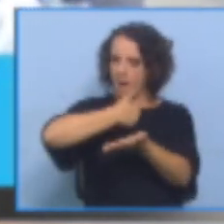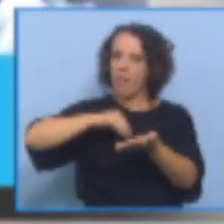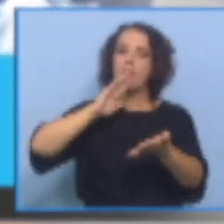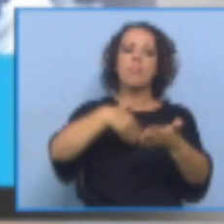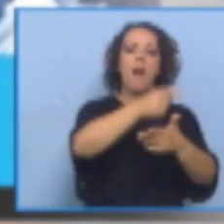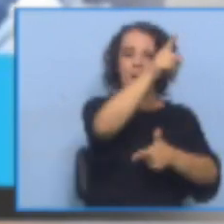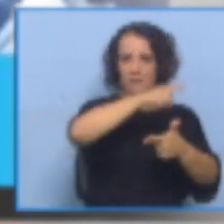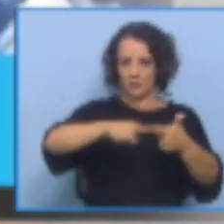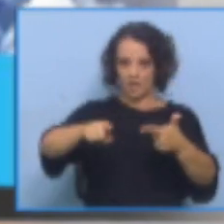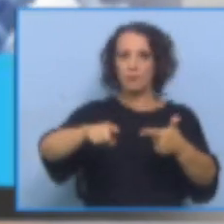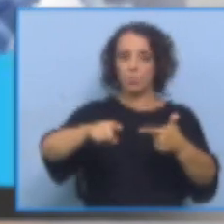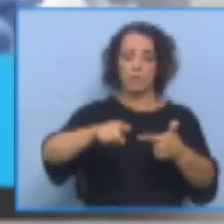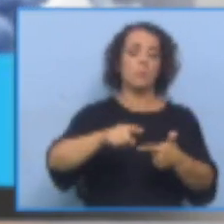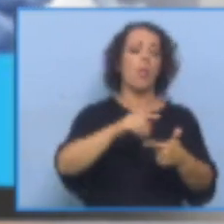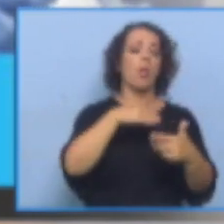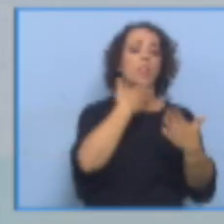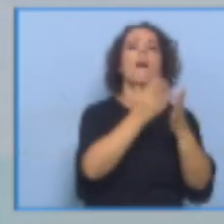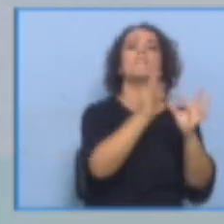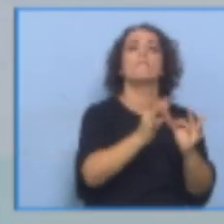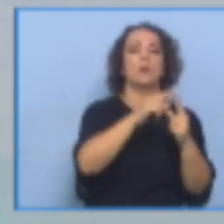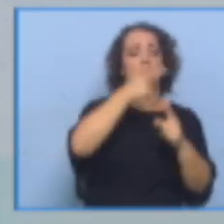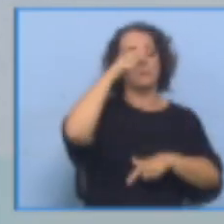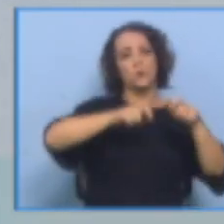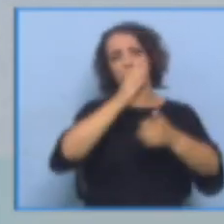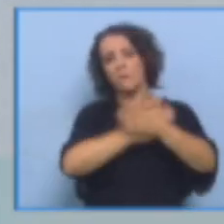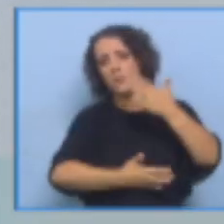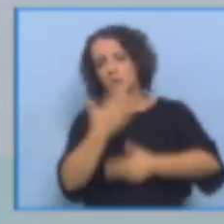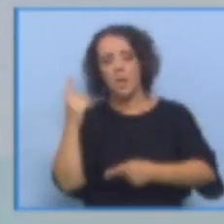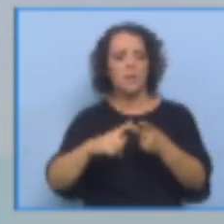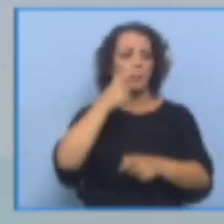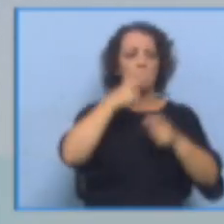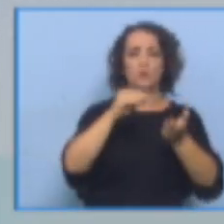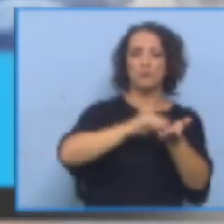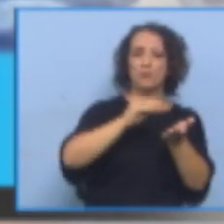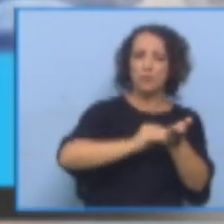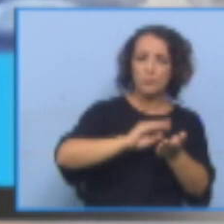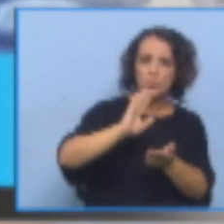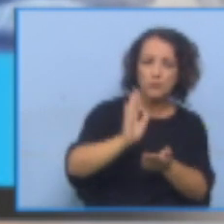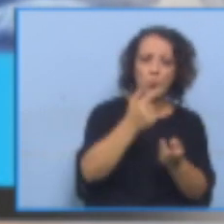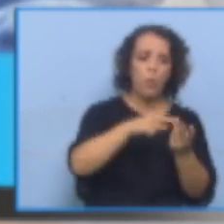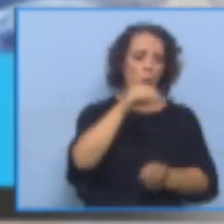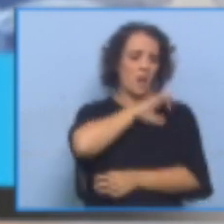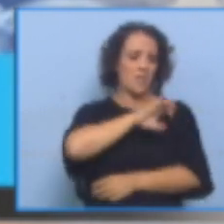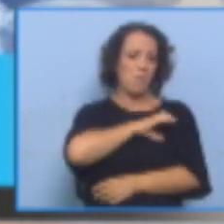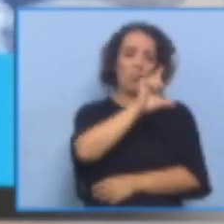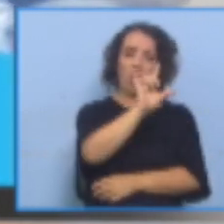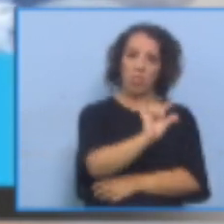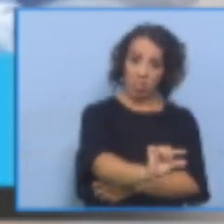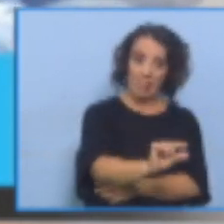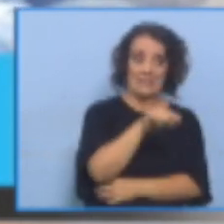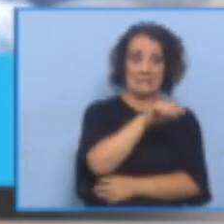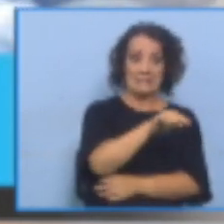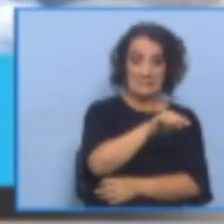função dos que são mais prejudicados, dos deficientes, daqueles que vivem com menos rendimentos, mesmo dentro daquilo que